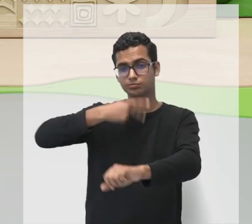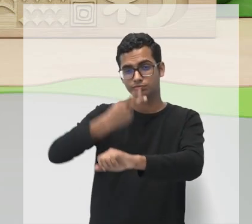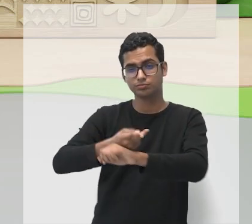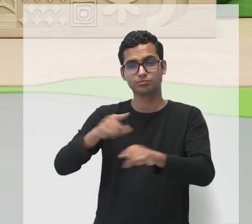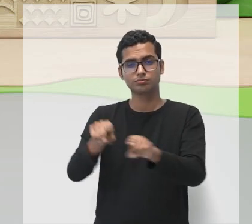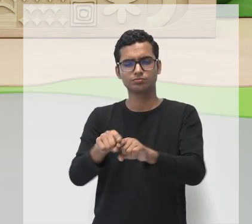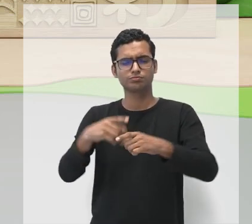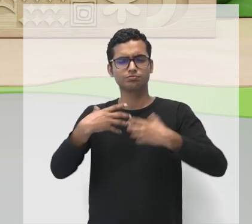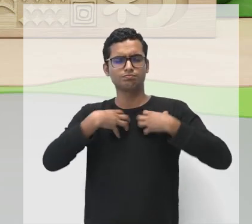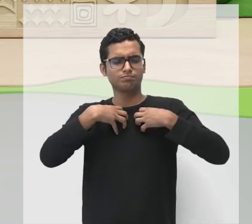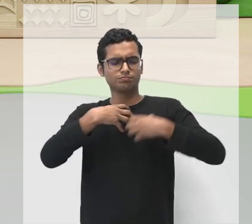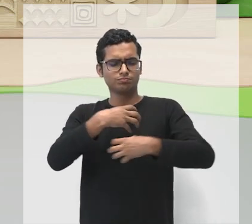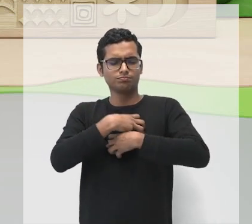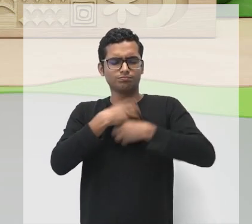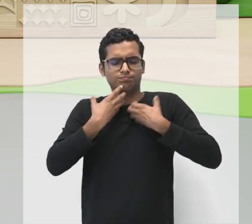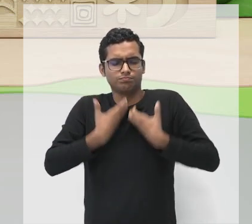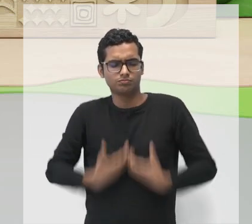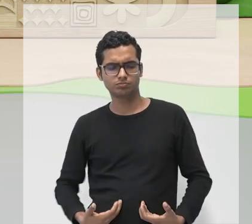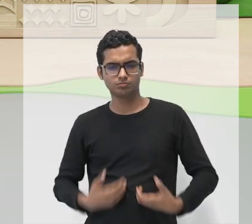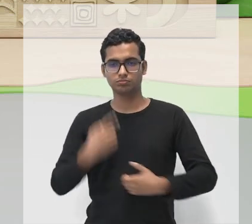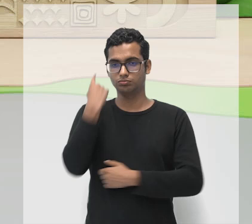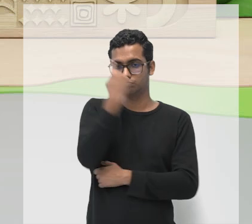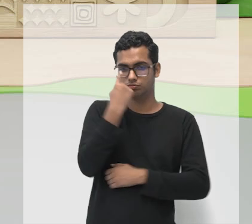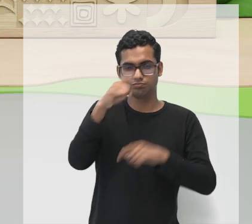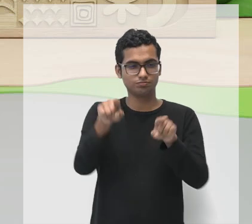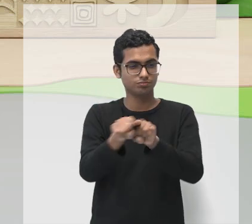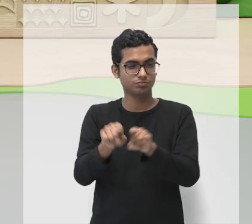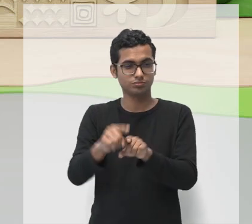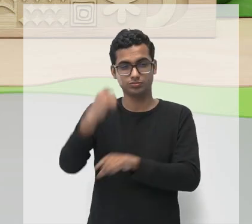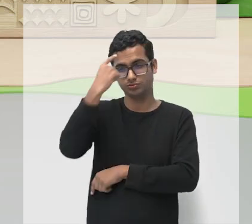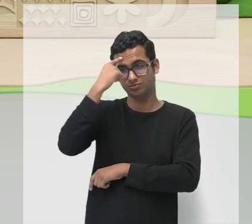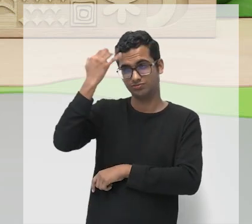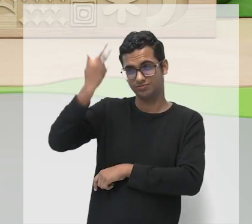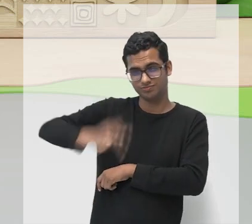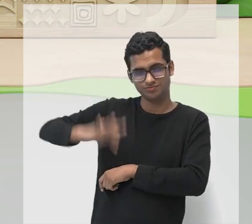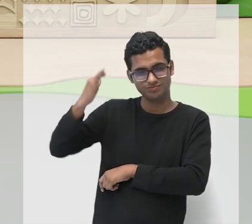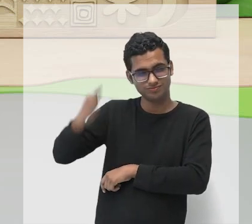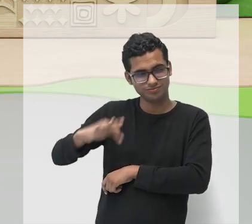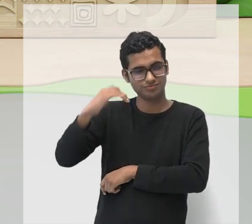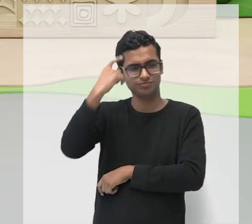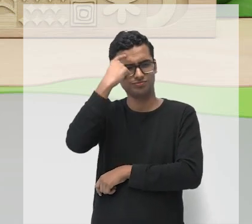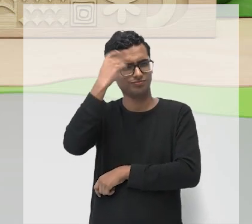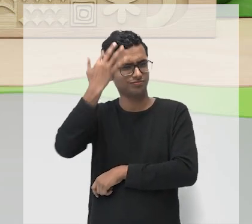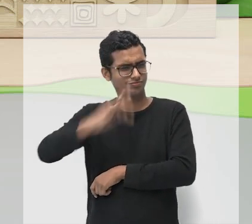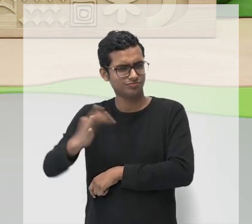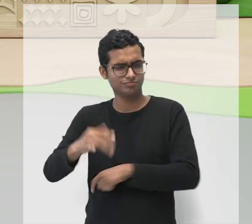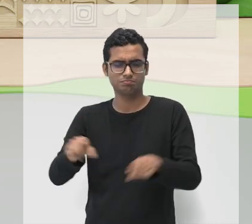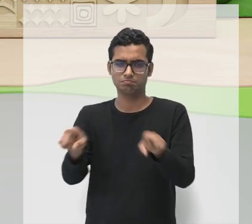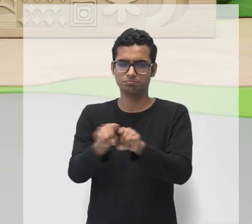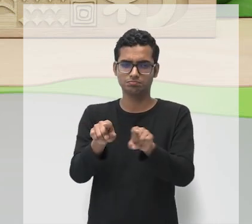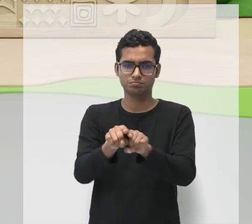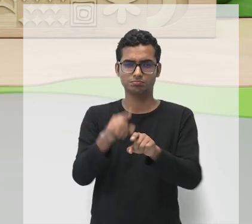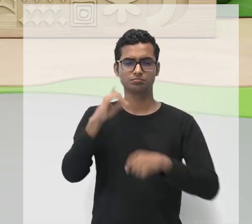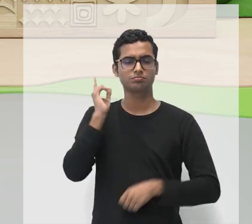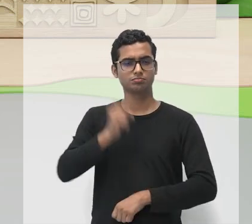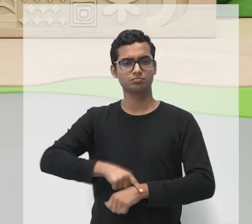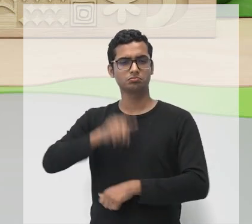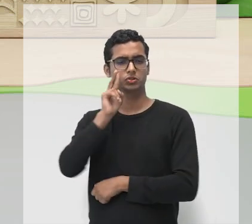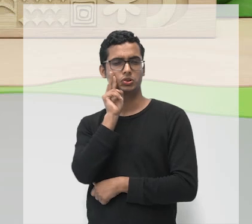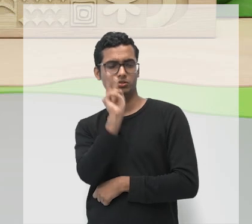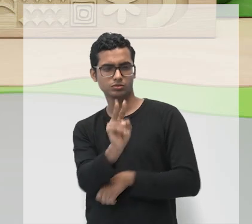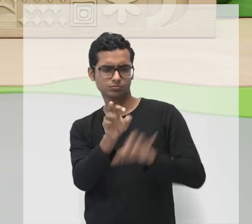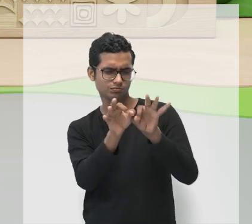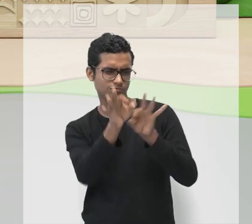fadiga ocular e também muita dor de cabeça. Então, observem bem se ao ler a